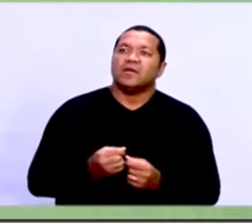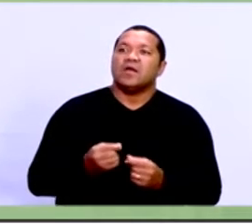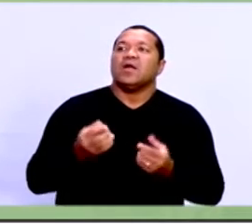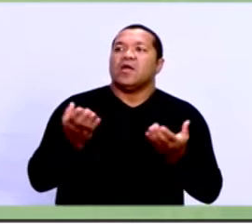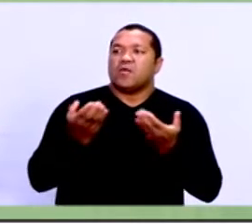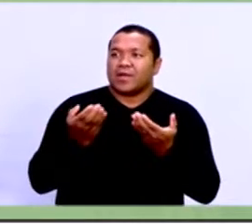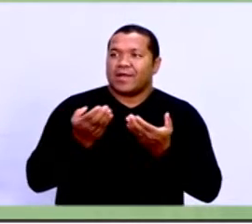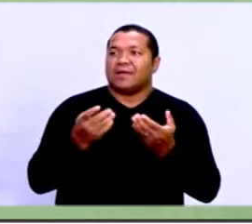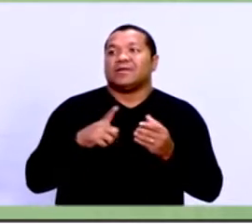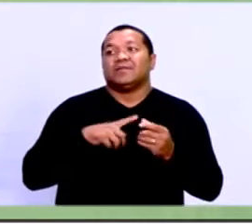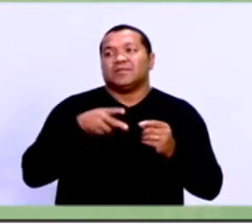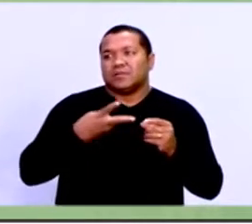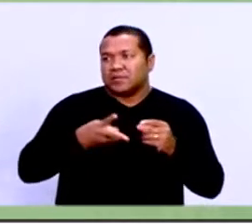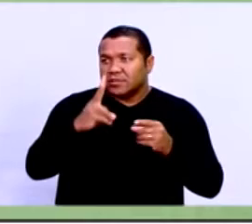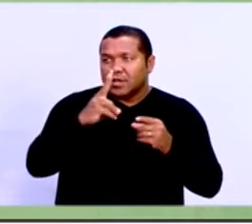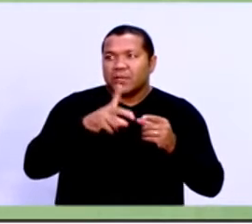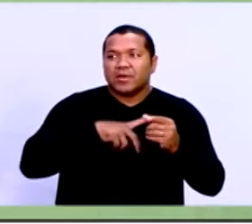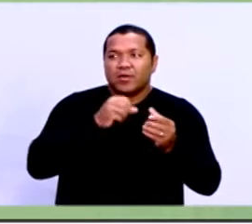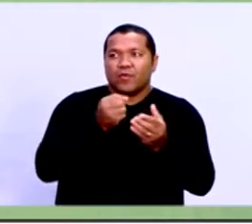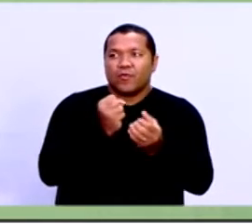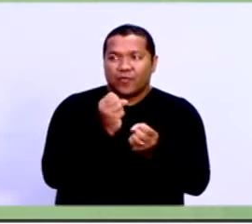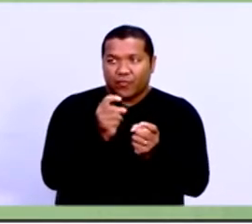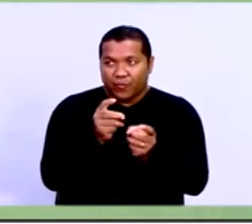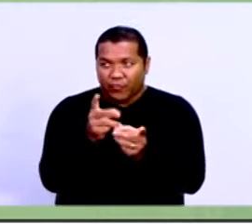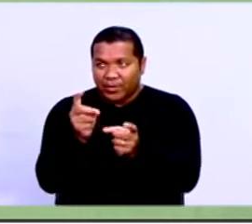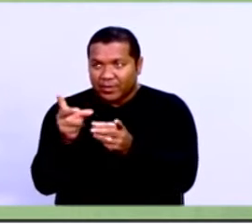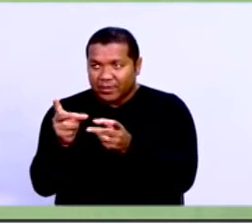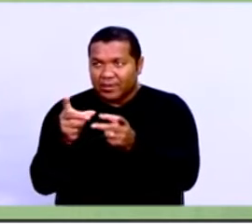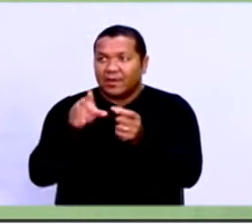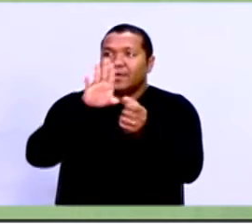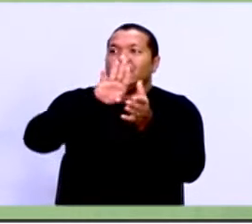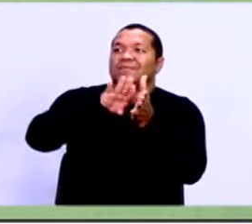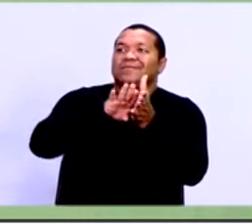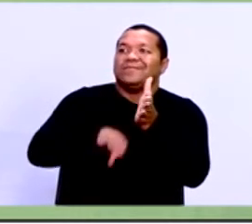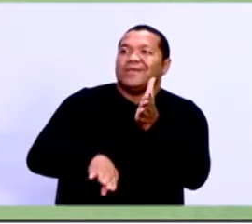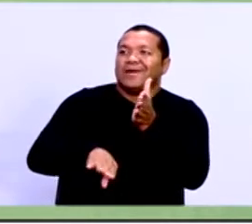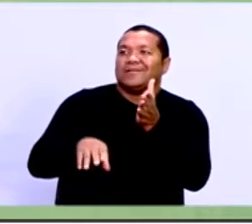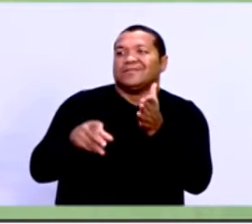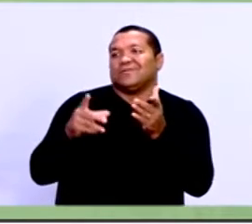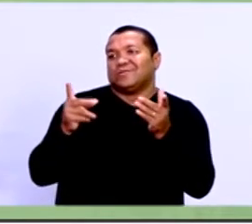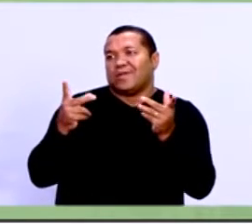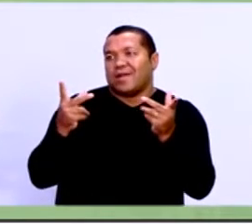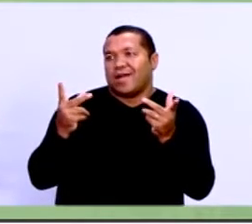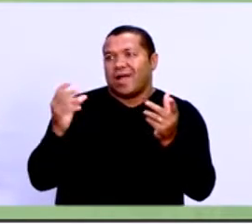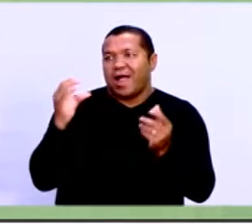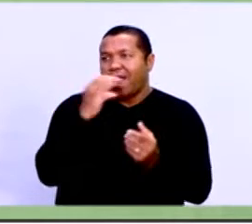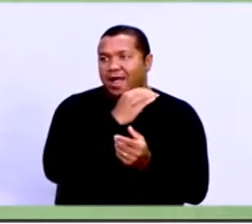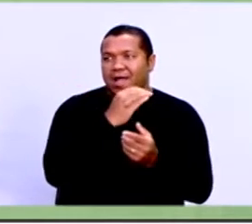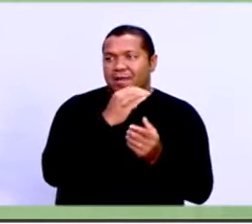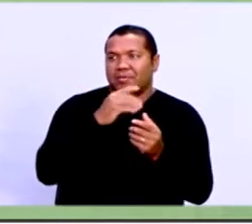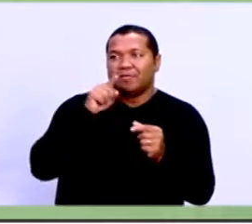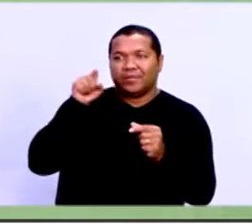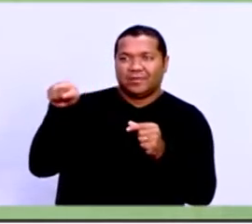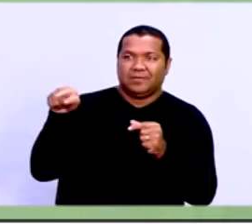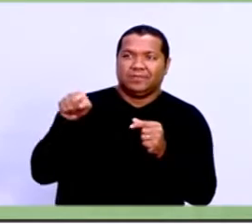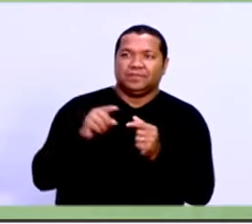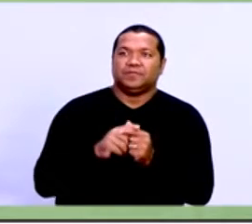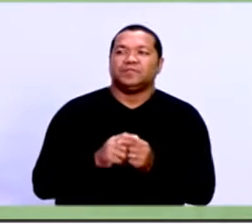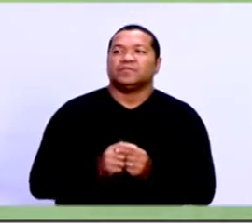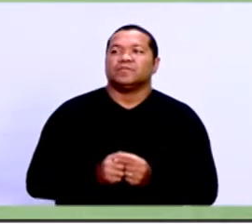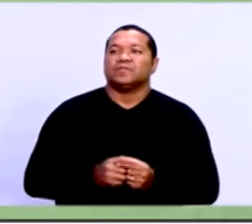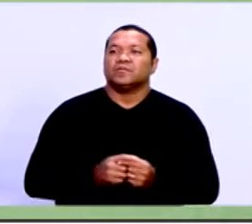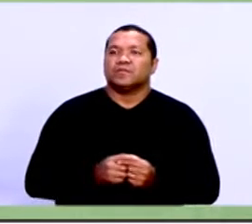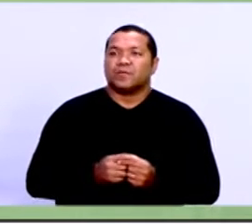baixa automática do estoque quando da venda de um produto tão eu o requisito funcional eu